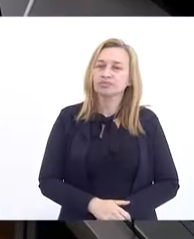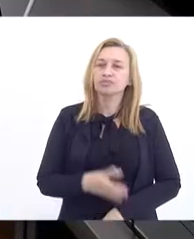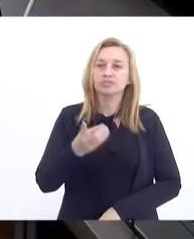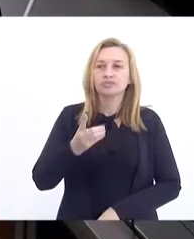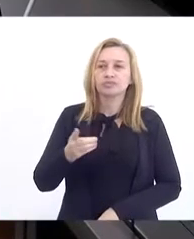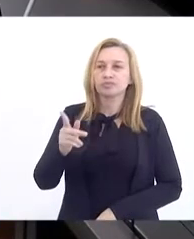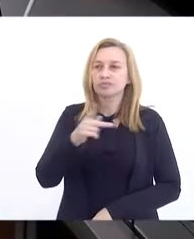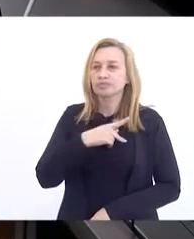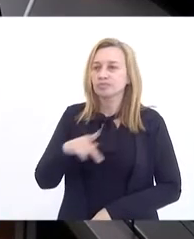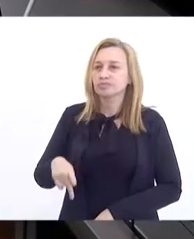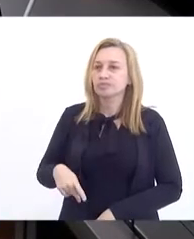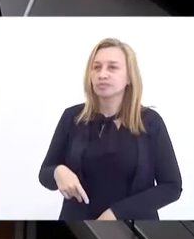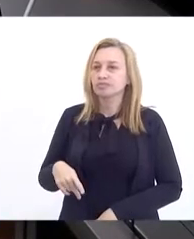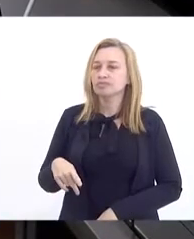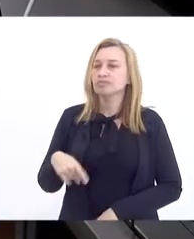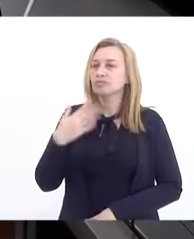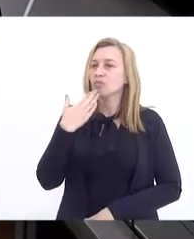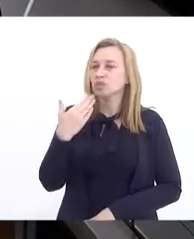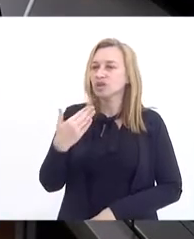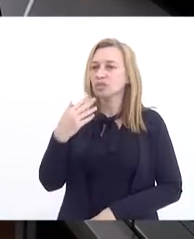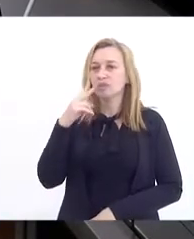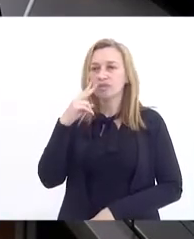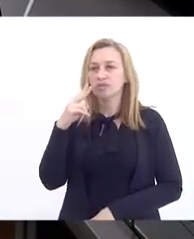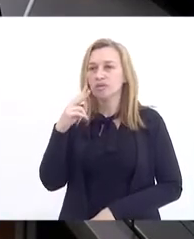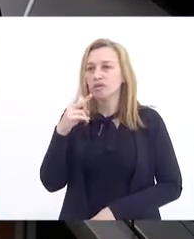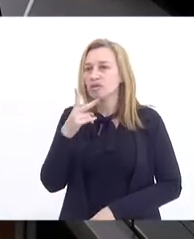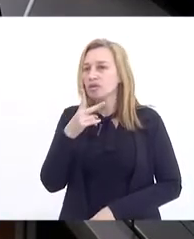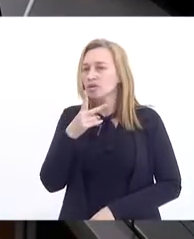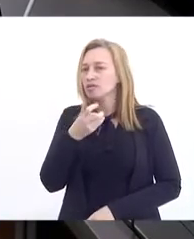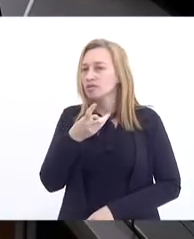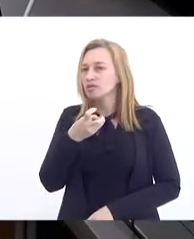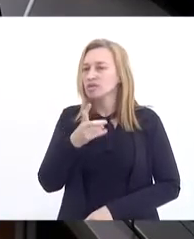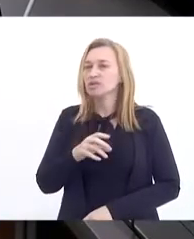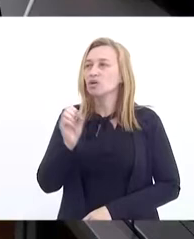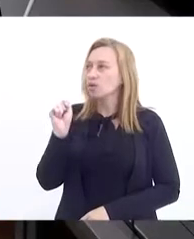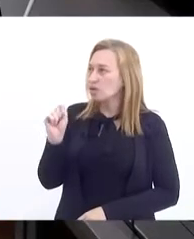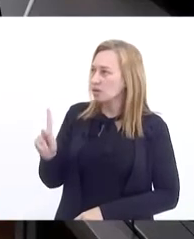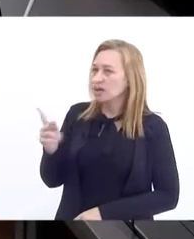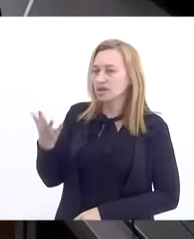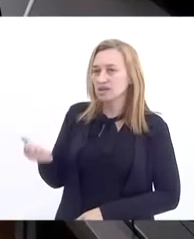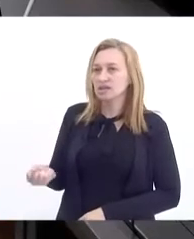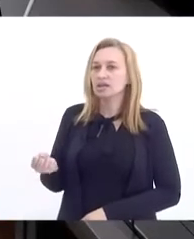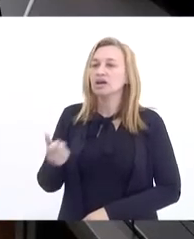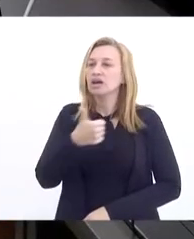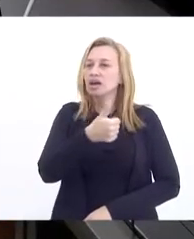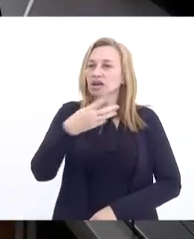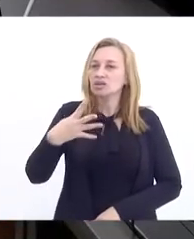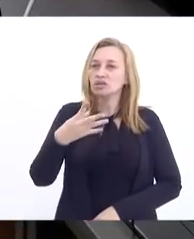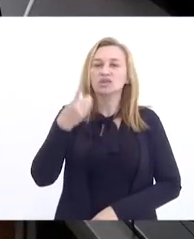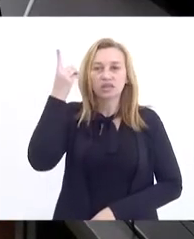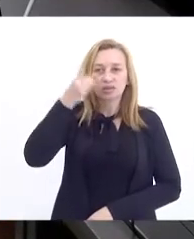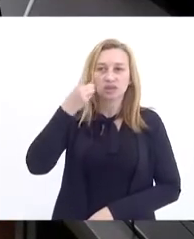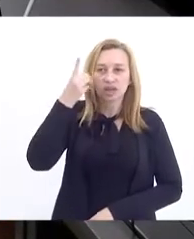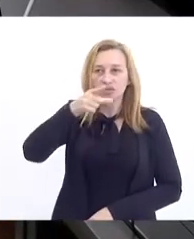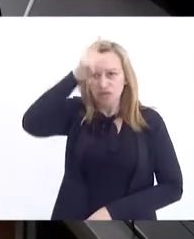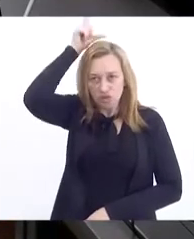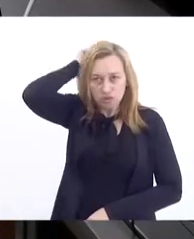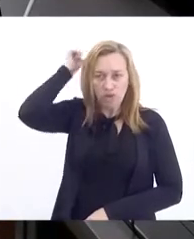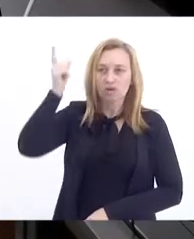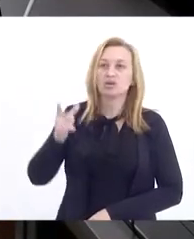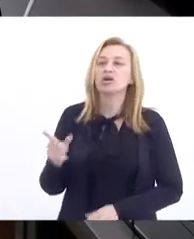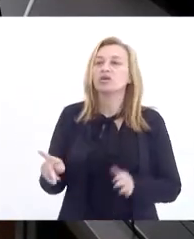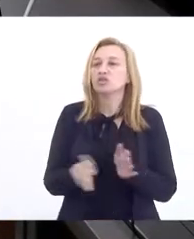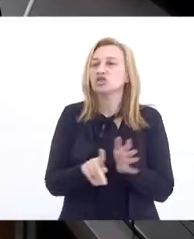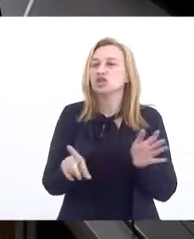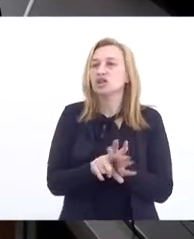Presidente, vou pedir vista. Deputado Mink, vistas. Concedido. 14, relator deputado Luiz Paulo. Projeto